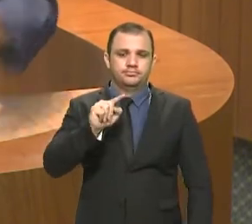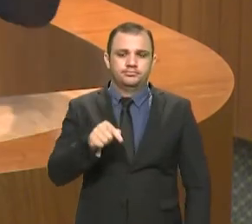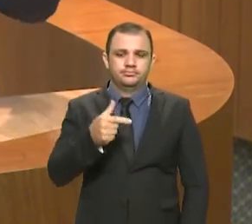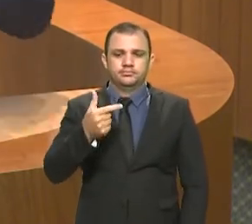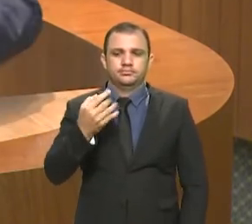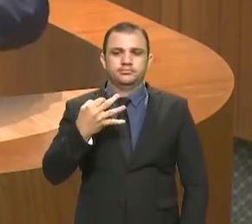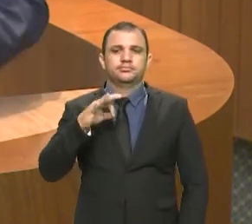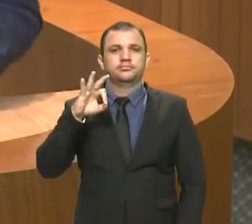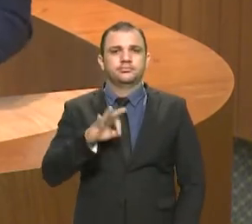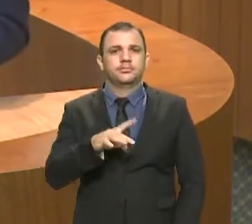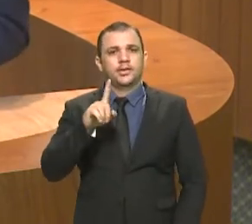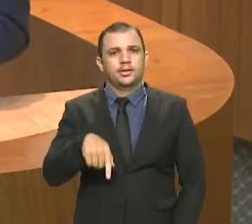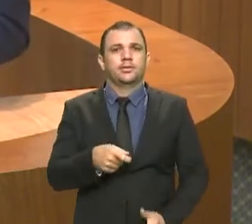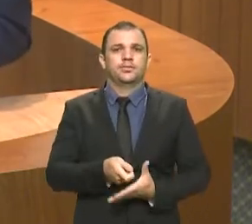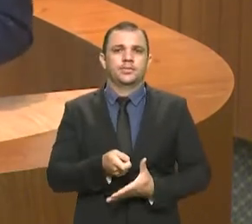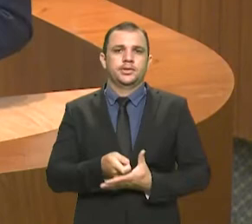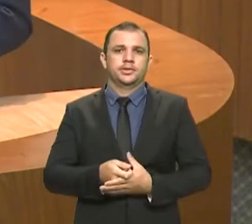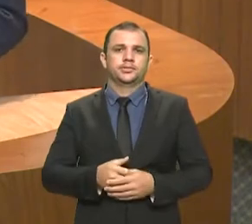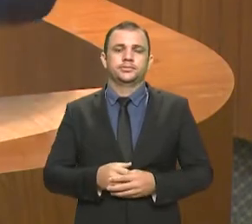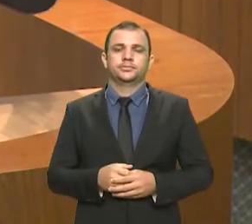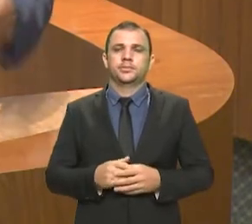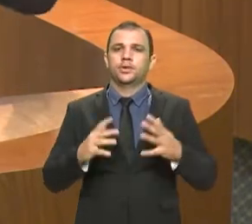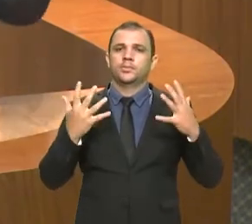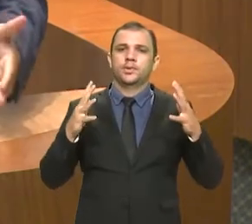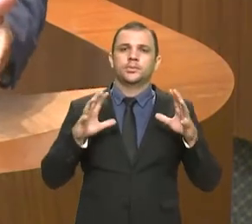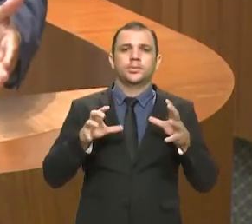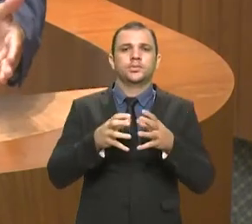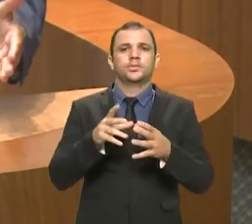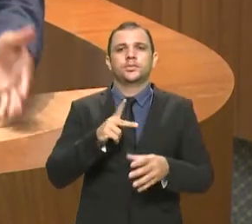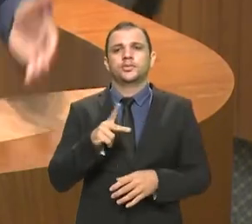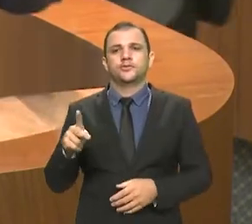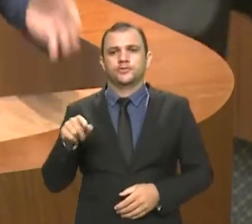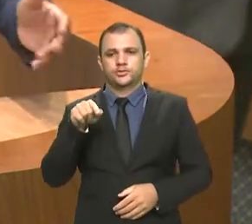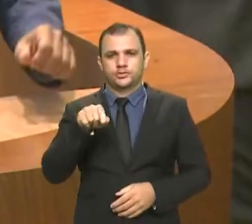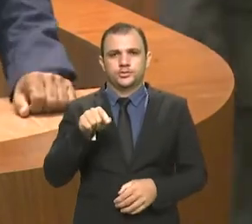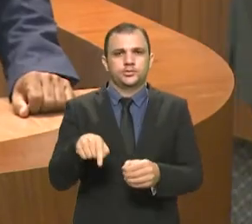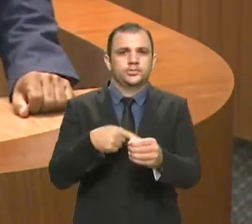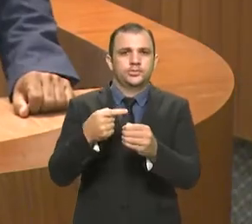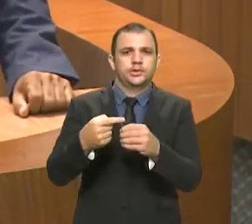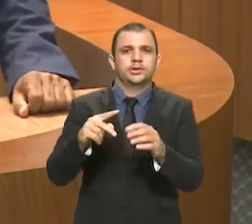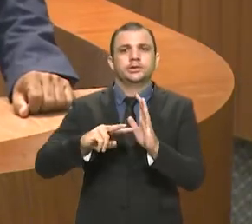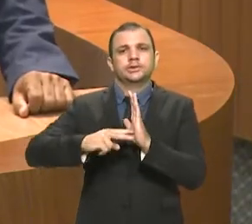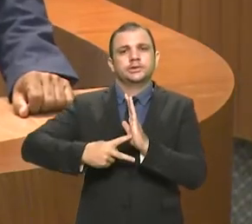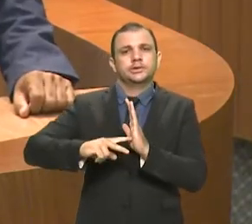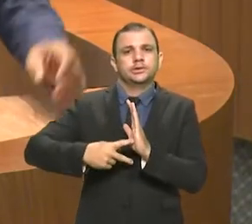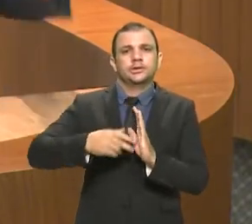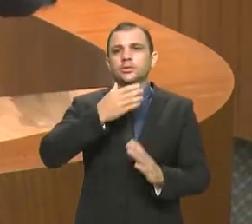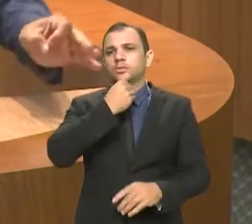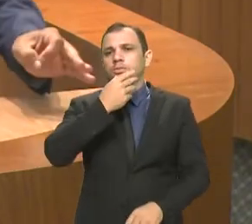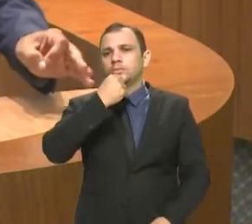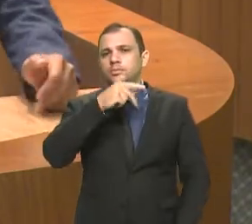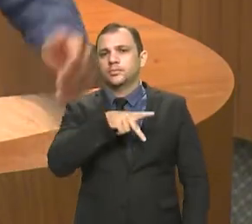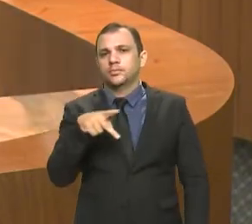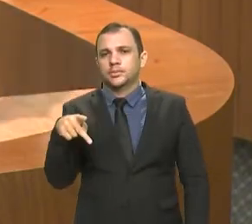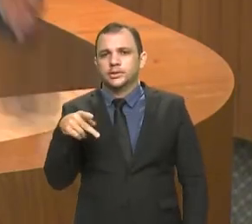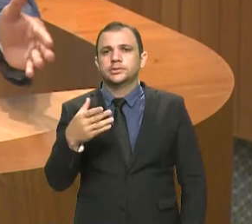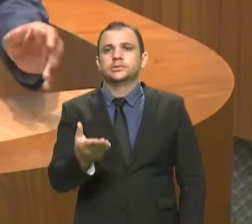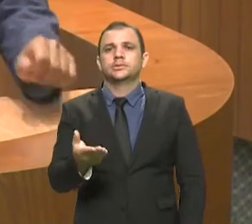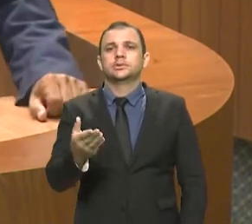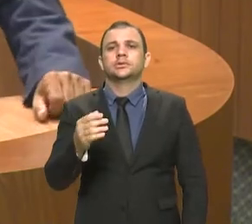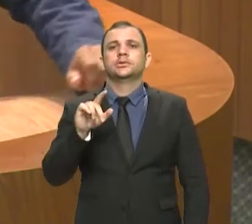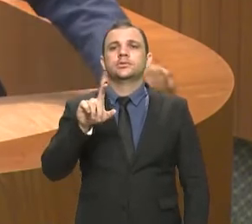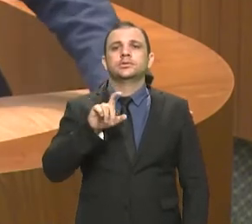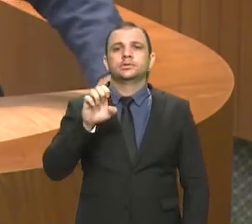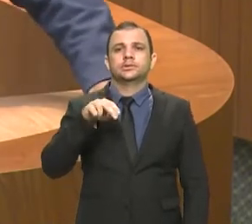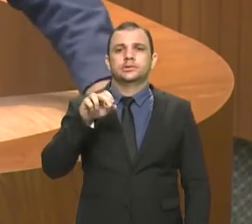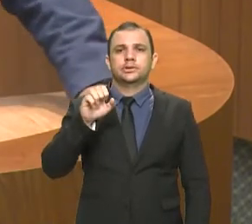obrigação. Parabéns aos professores de Perimirim, parabéns ao sindicato, parabéns ao presidente Nilson, parabéns ao Chonem, parabéns